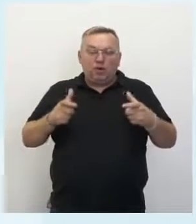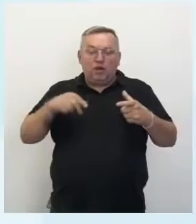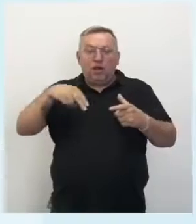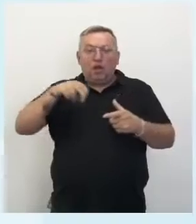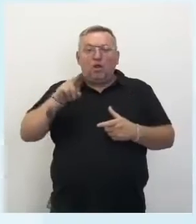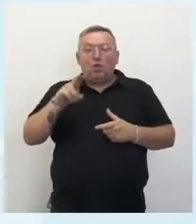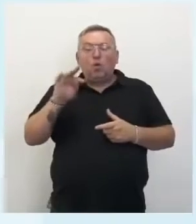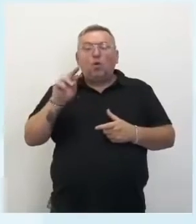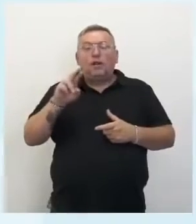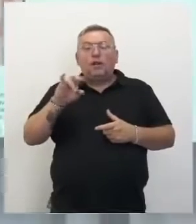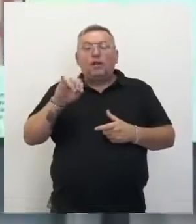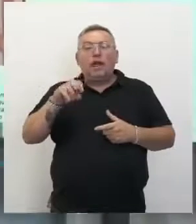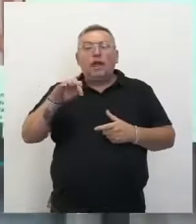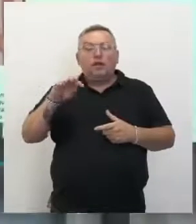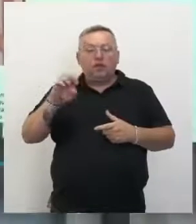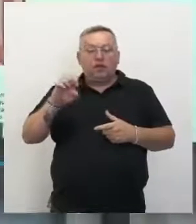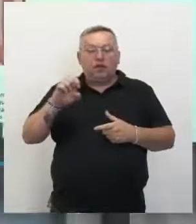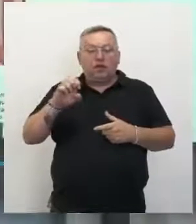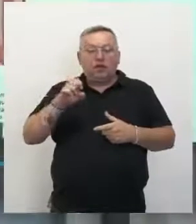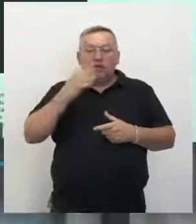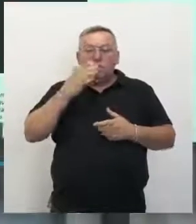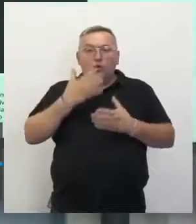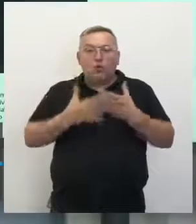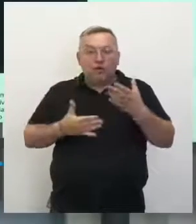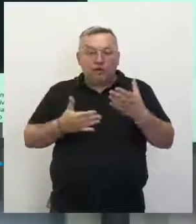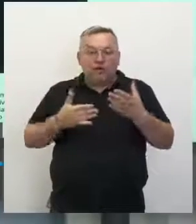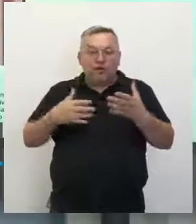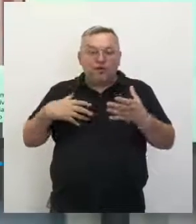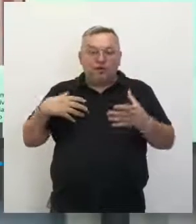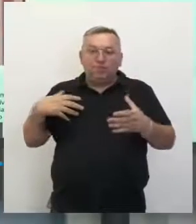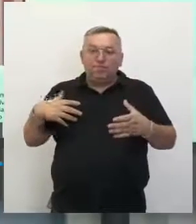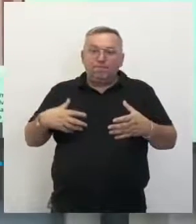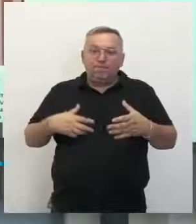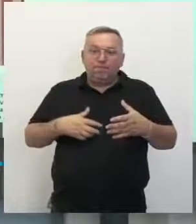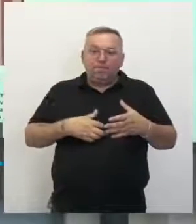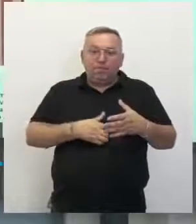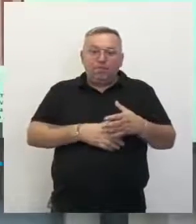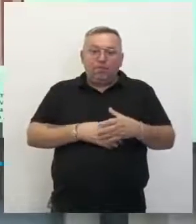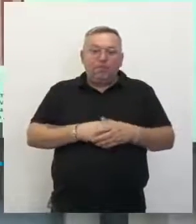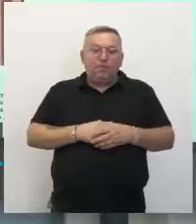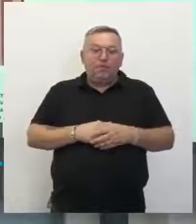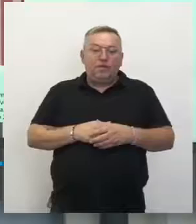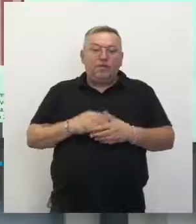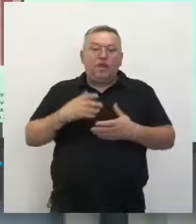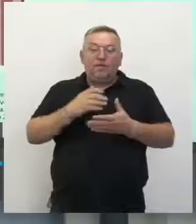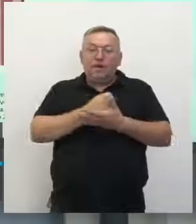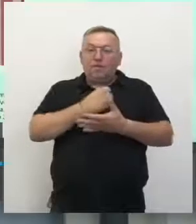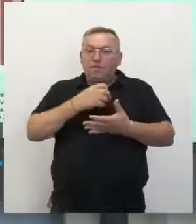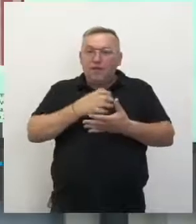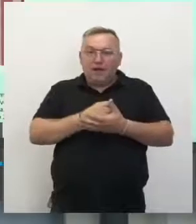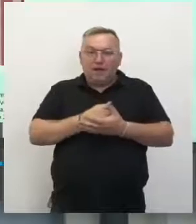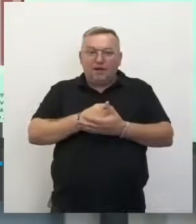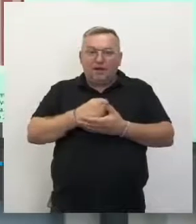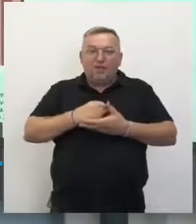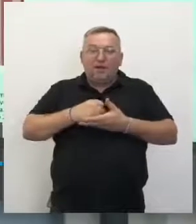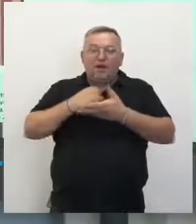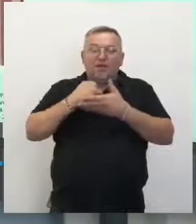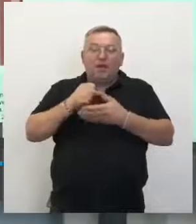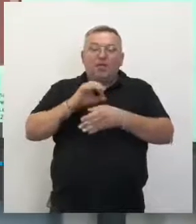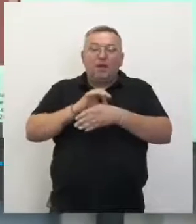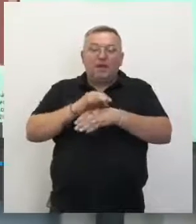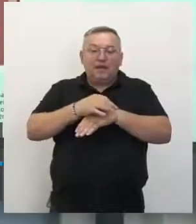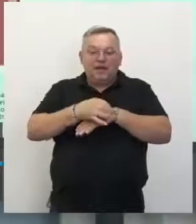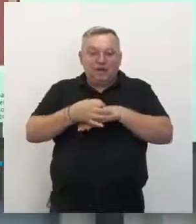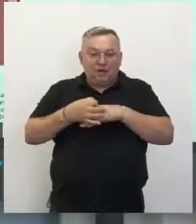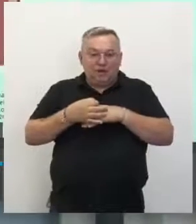nutrientes que você precisa, o sangue vai passar aqui por essa parede do intestino e vai pegar para levar para as células. A gente vai